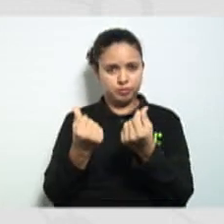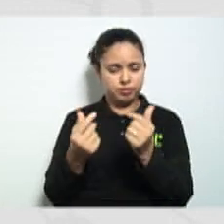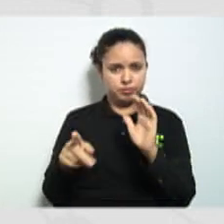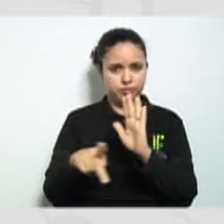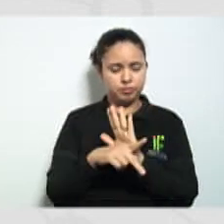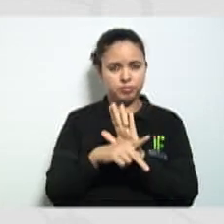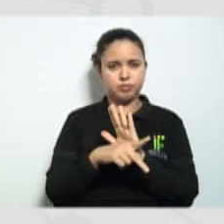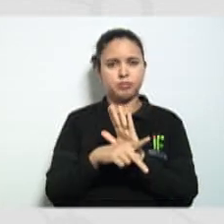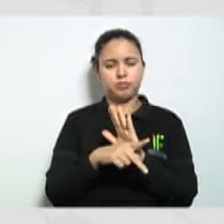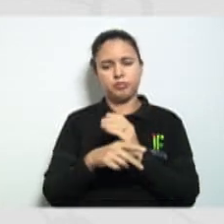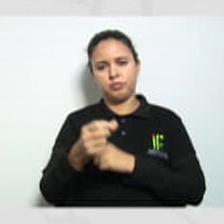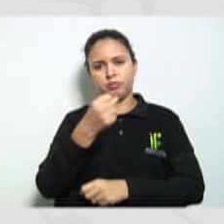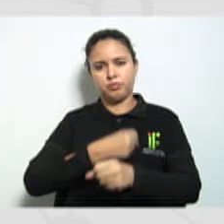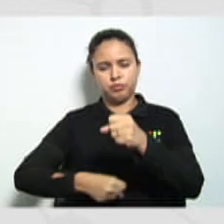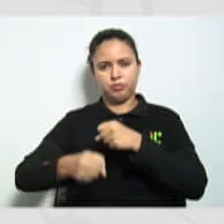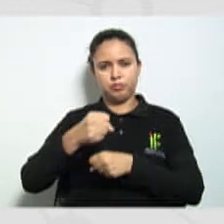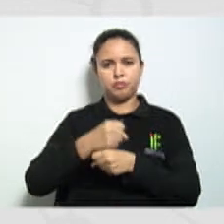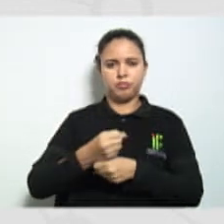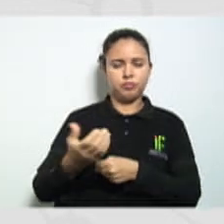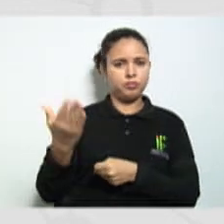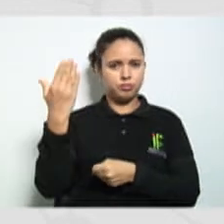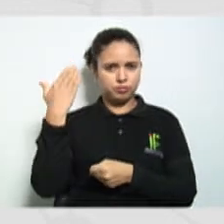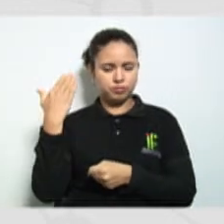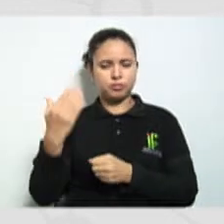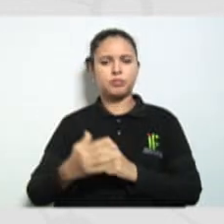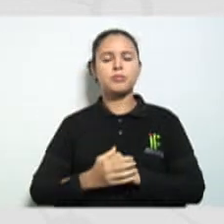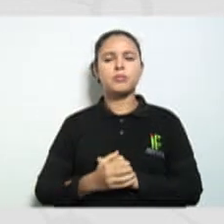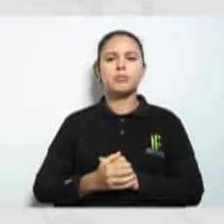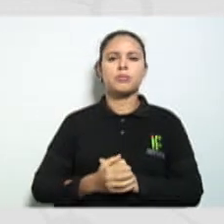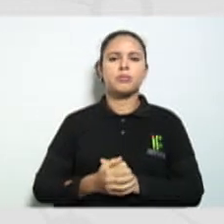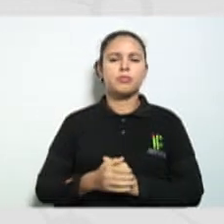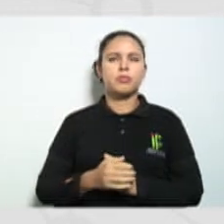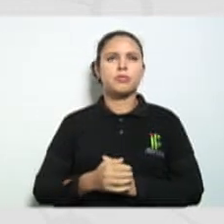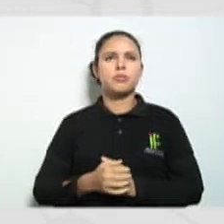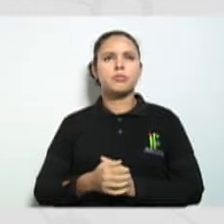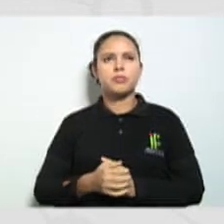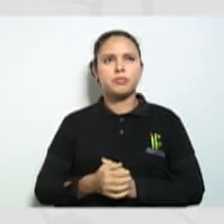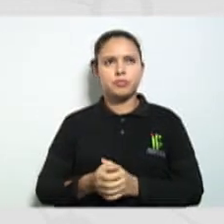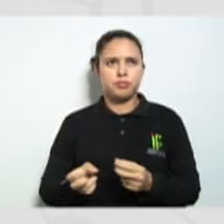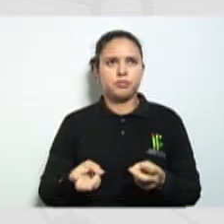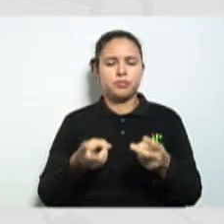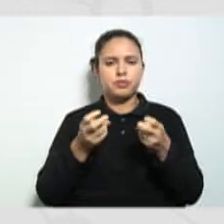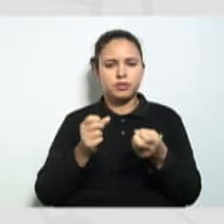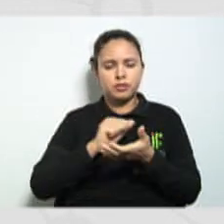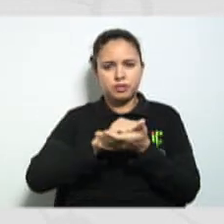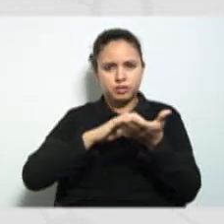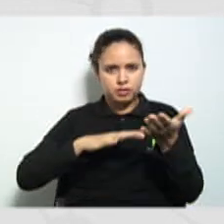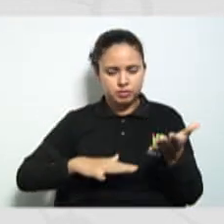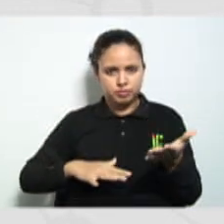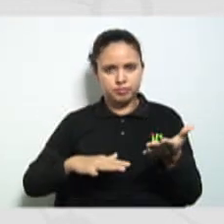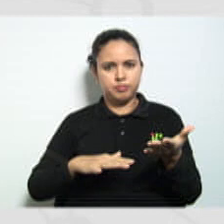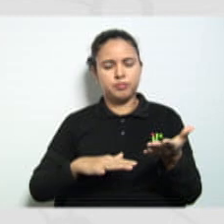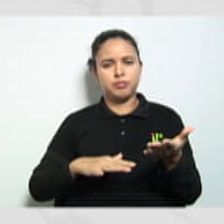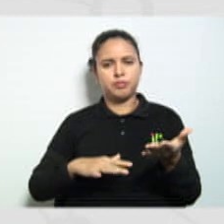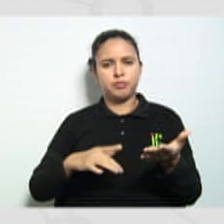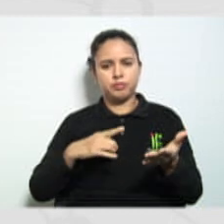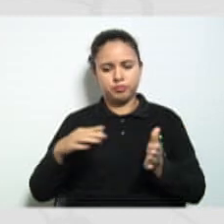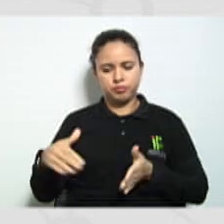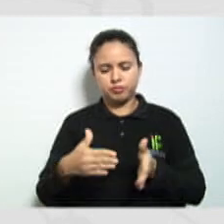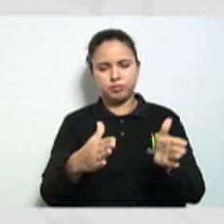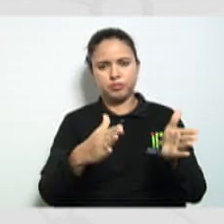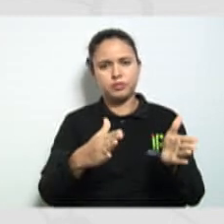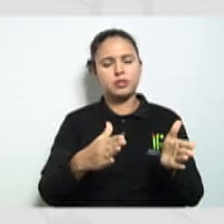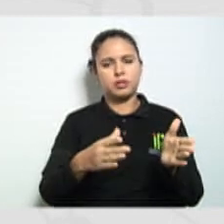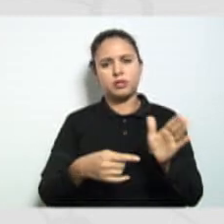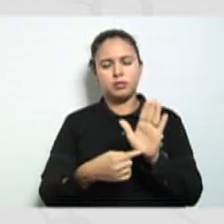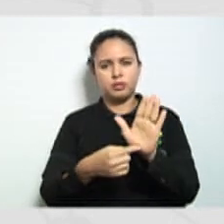com o exercício anterior. Ok. Vocês observaram na atividade de percurso que eu apresentei para